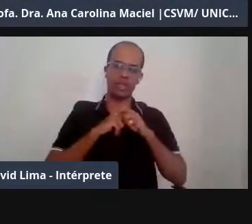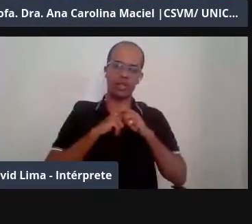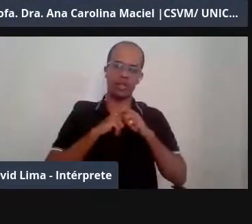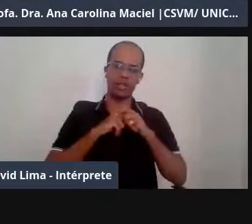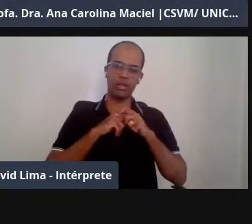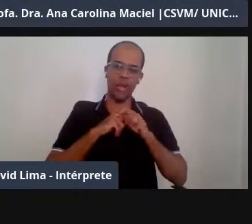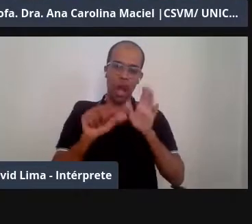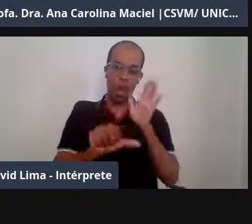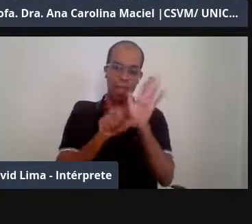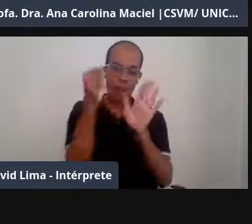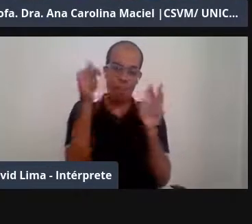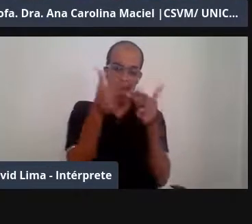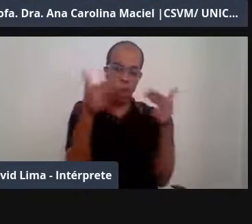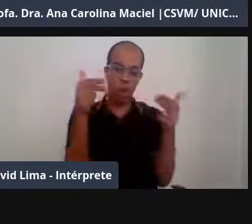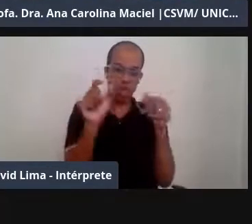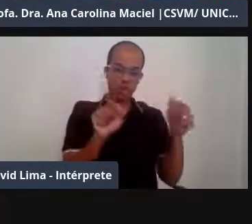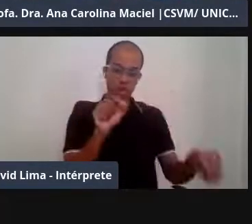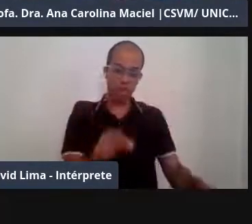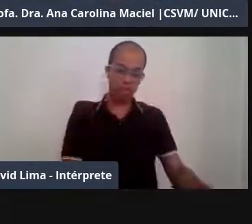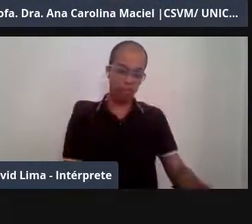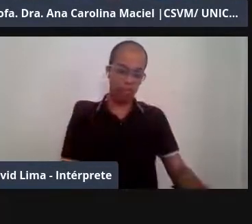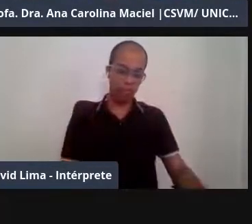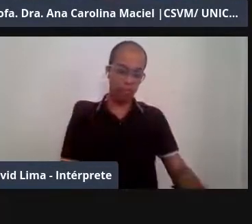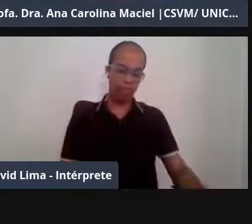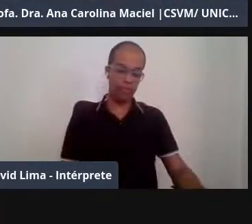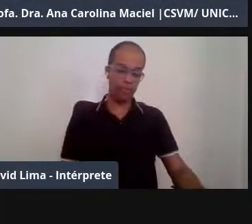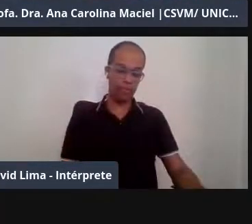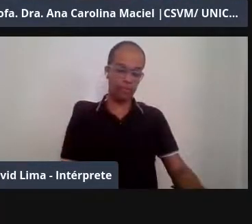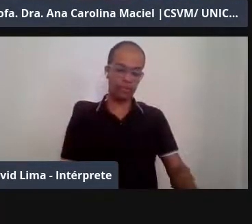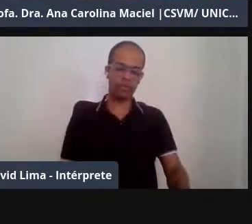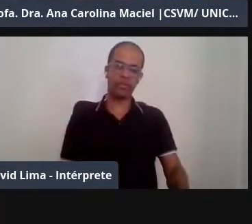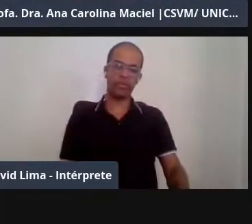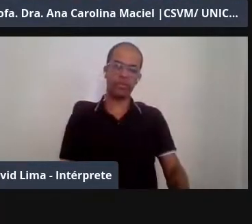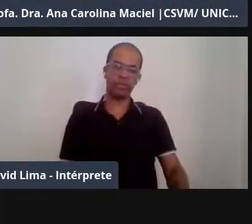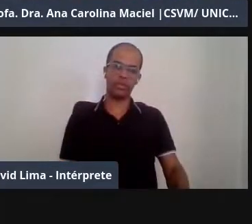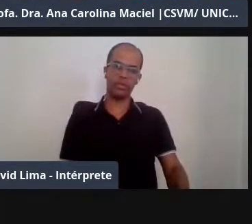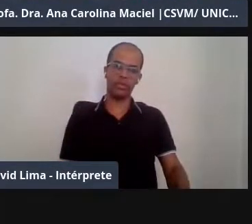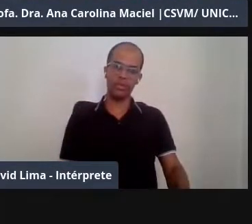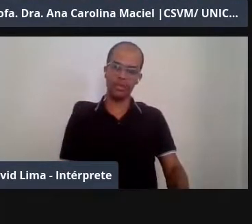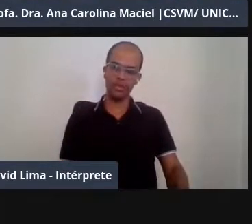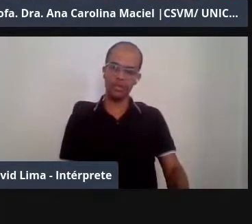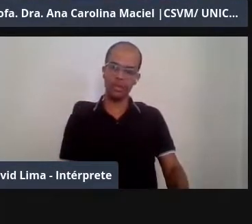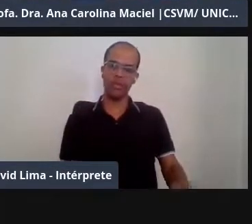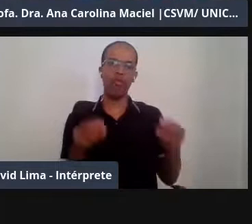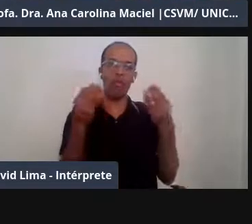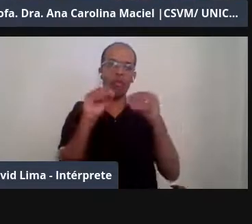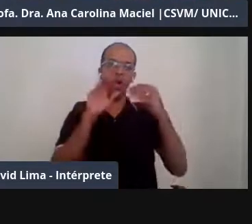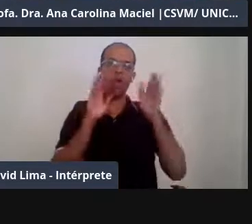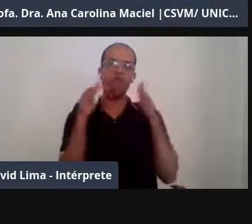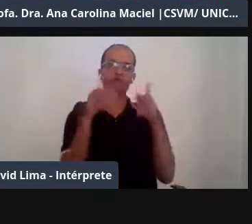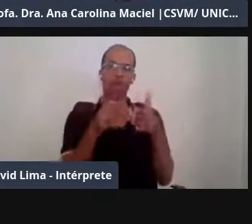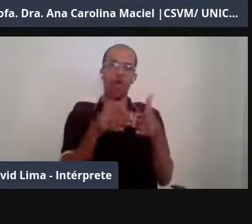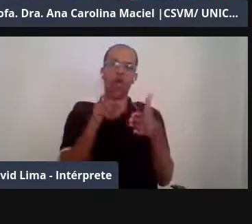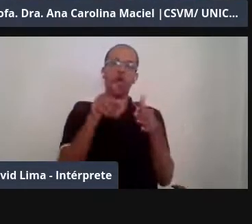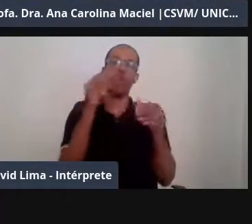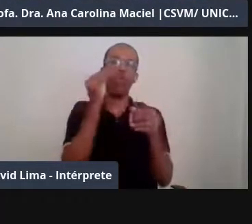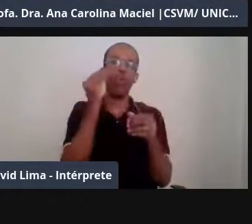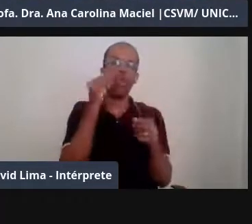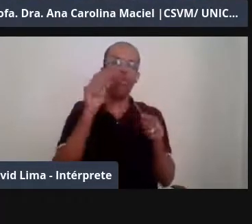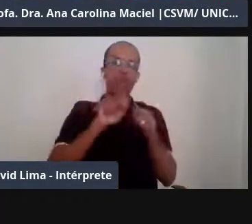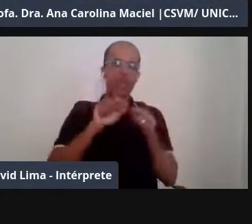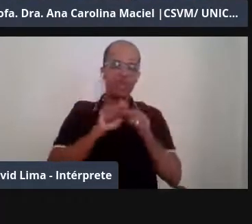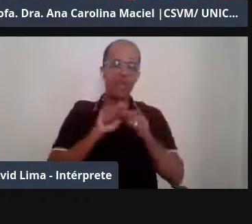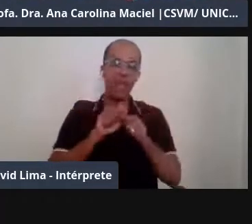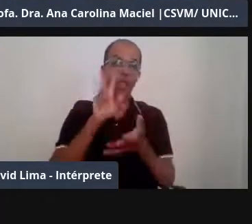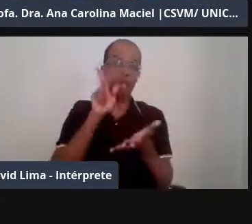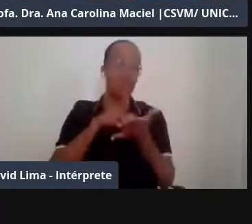a minha primeira colocação seria justamente voltar a ampliar um pouco mais o foco, como eu tentei fazer no início, que na verdade a